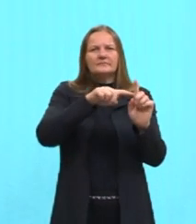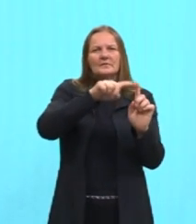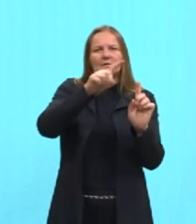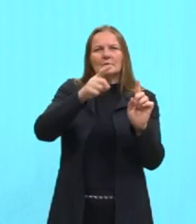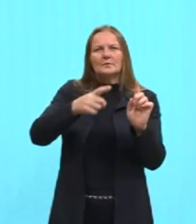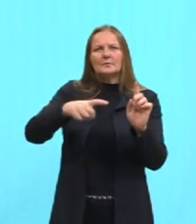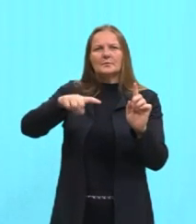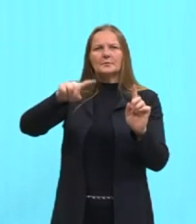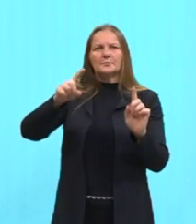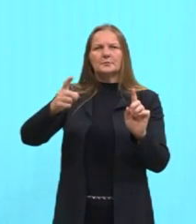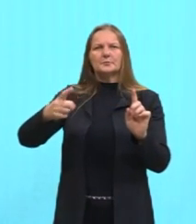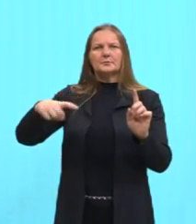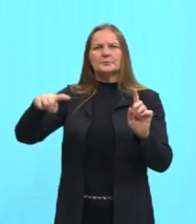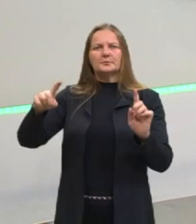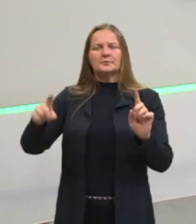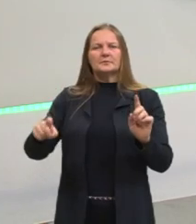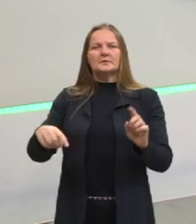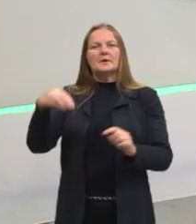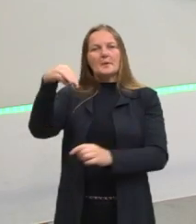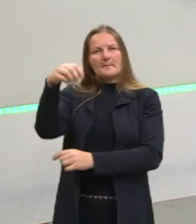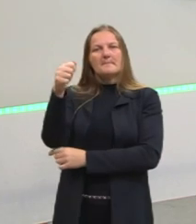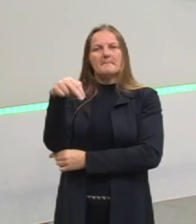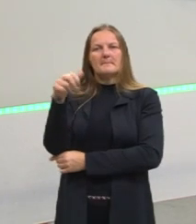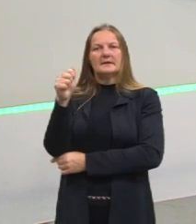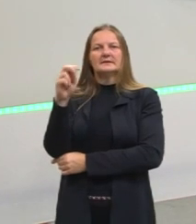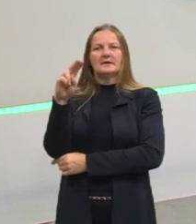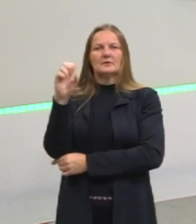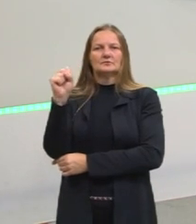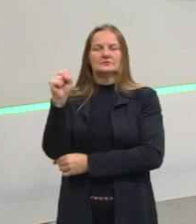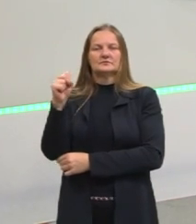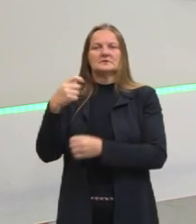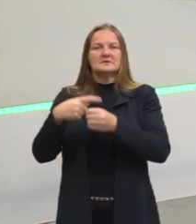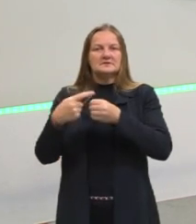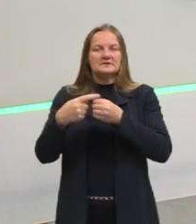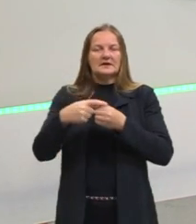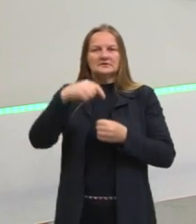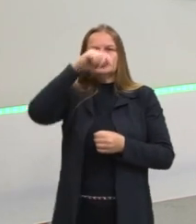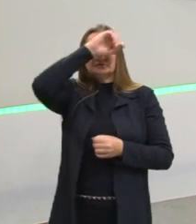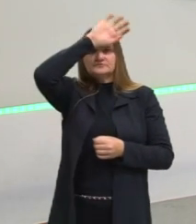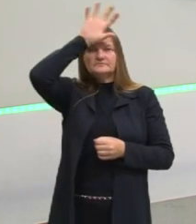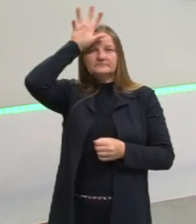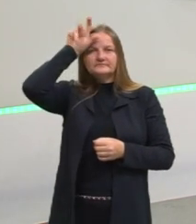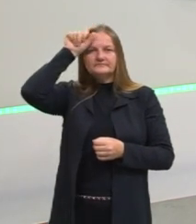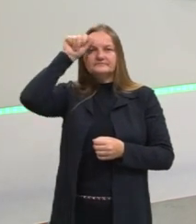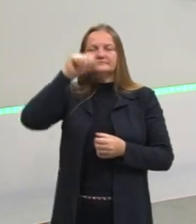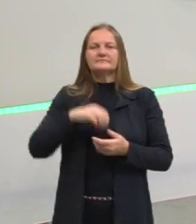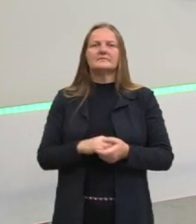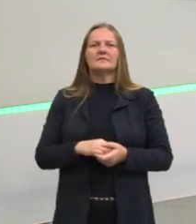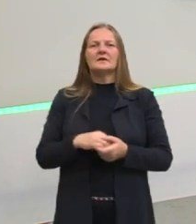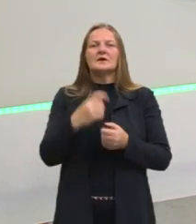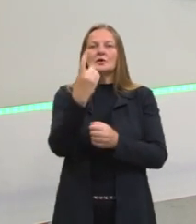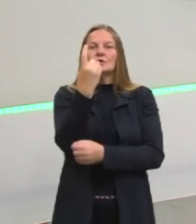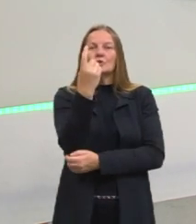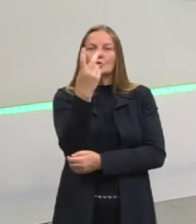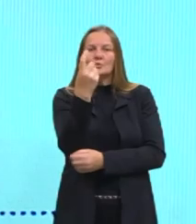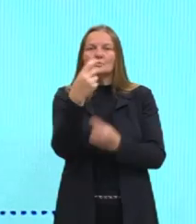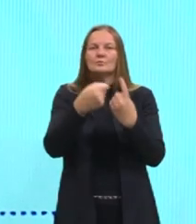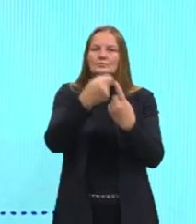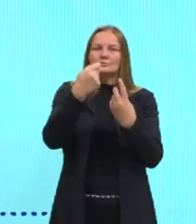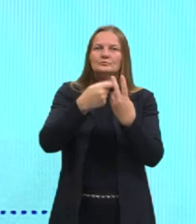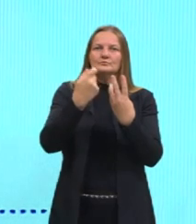Então vai ter essa condição aqui vamos pegar Manaus ó ó Manaus aqui em cima bom então nós temos os 12 meses ó